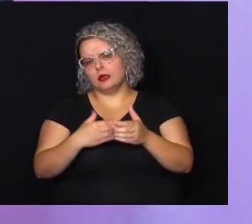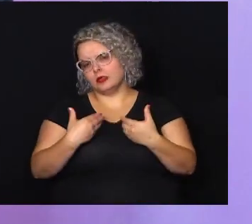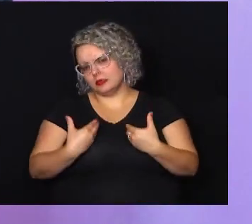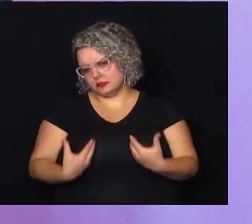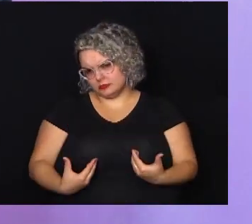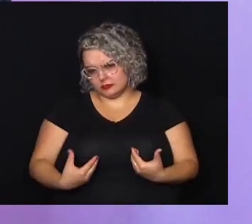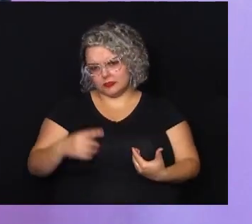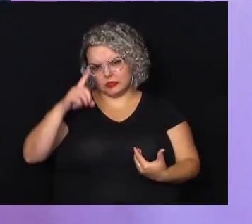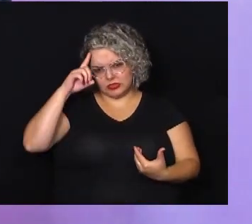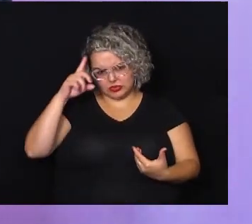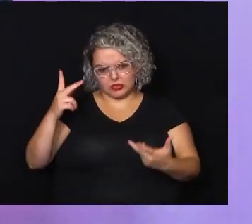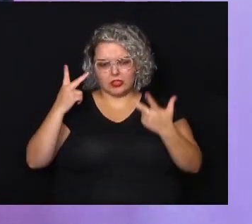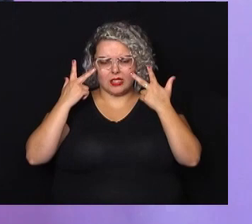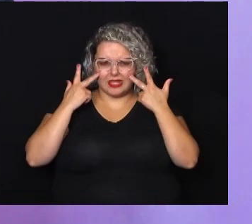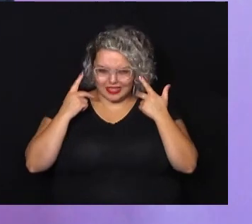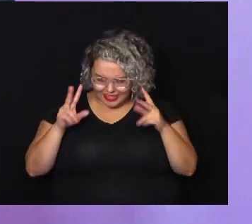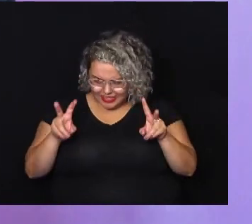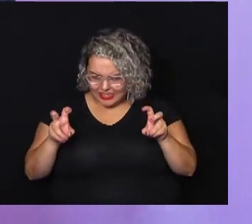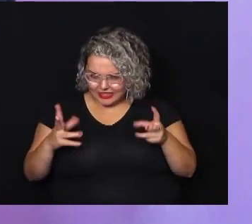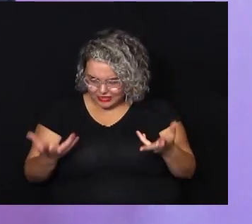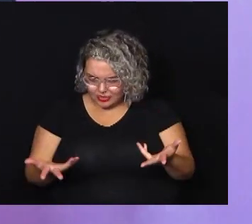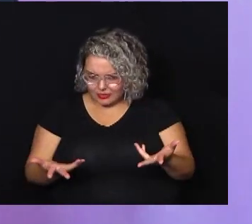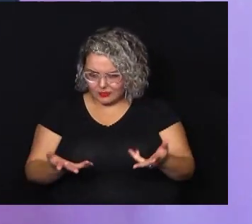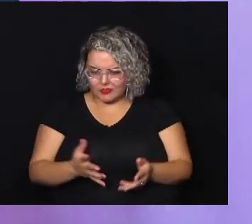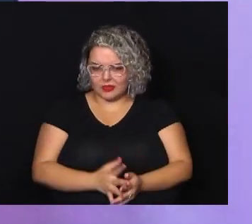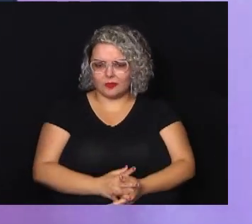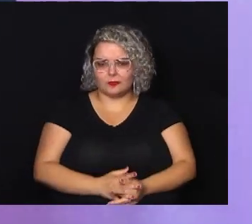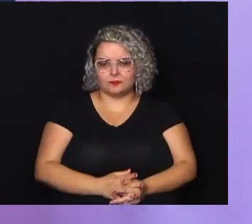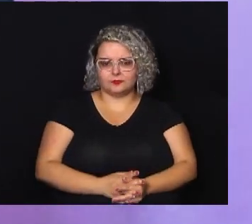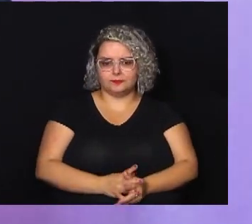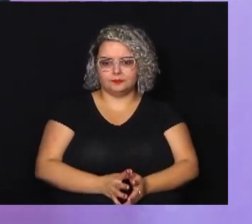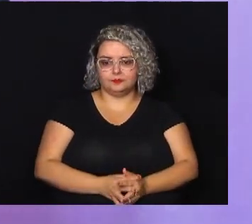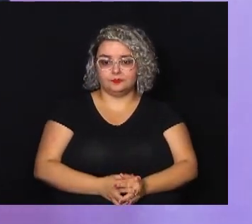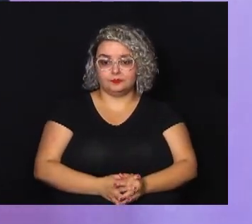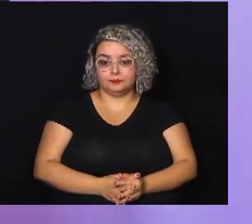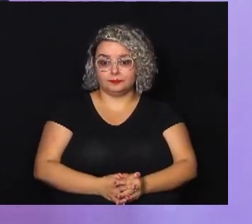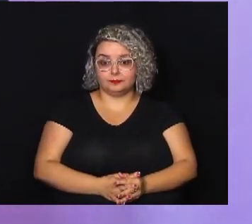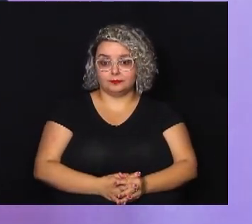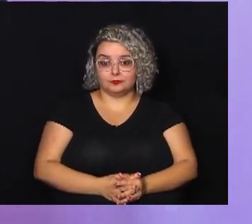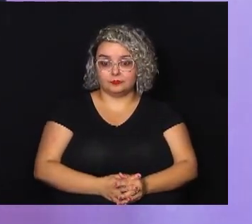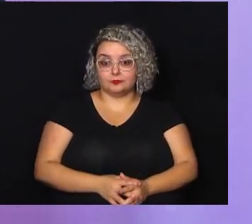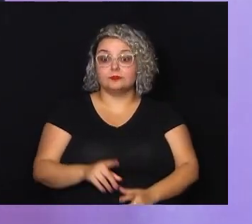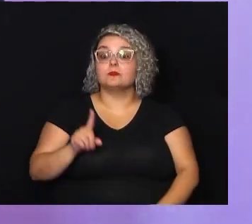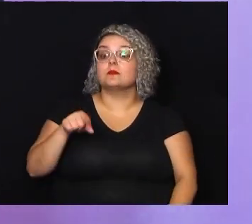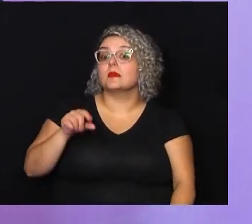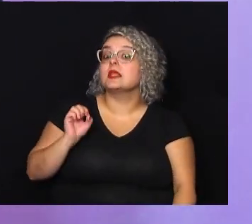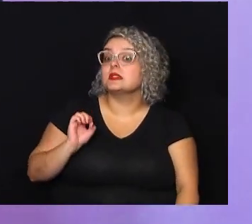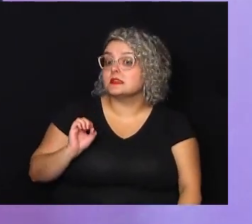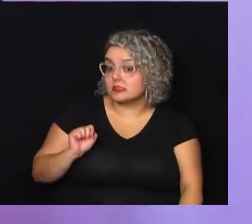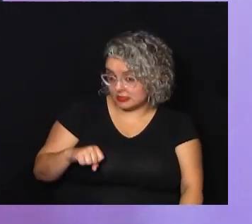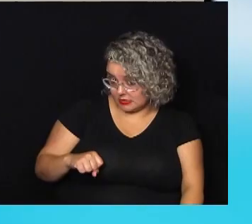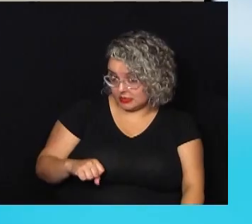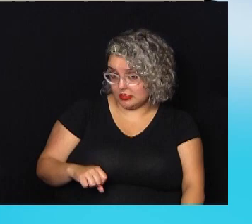está cansado, ter sono durante o dia é considerado normal.